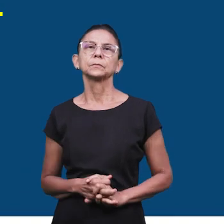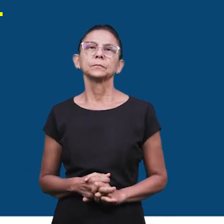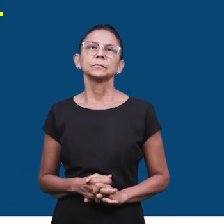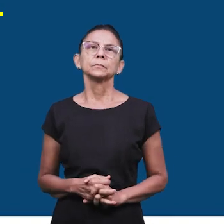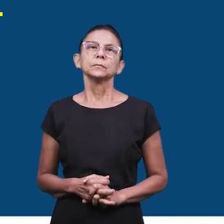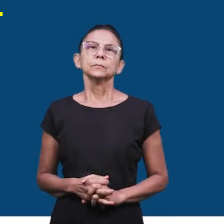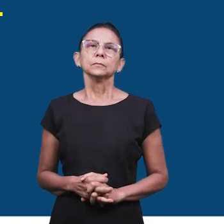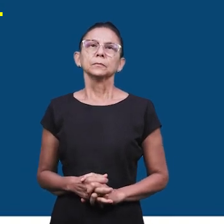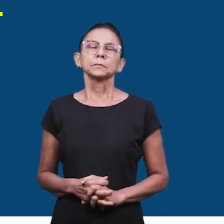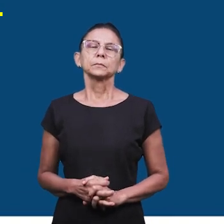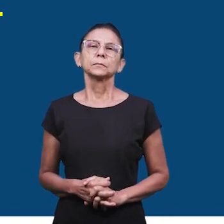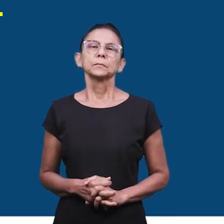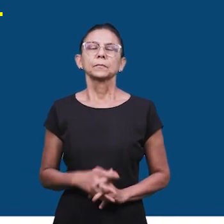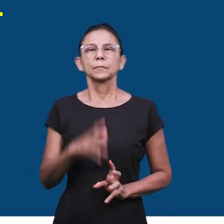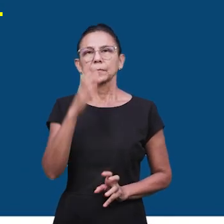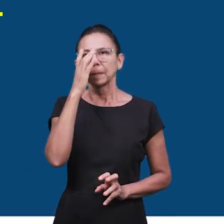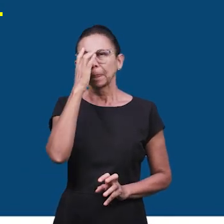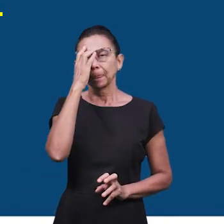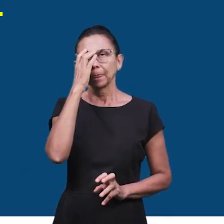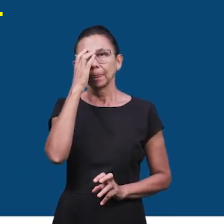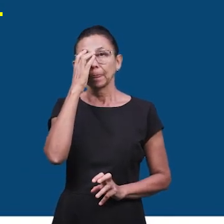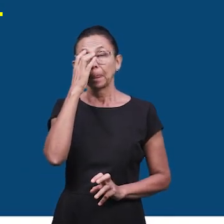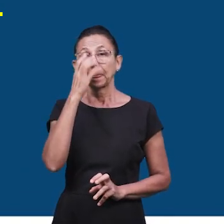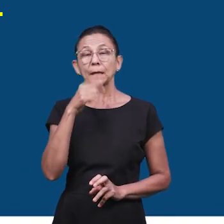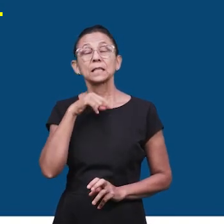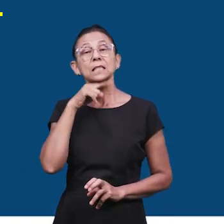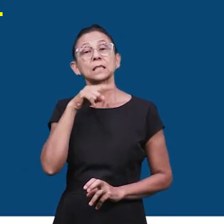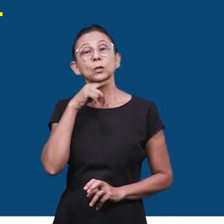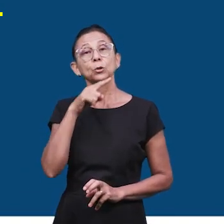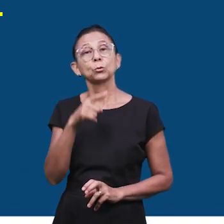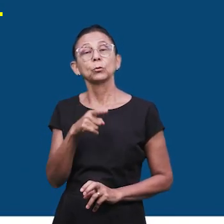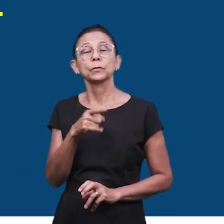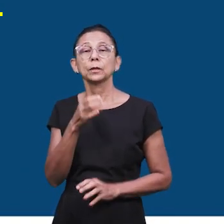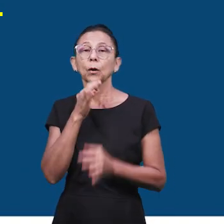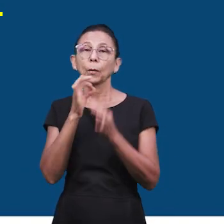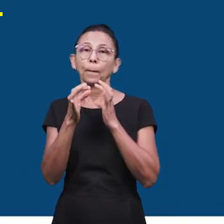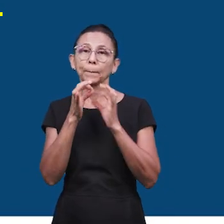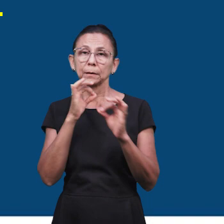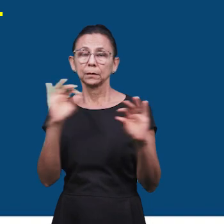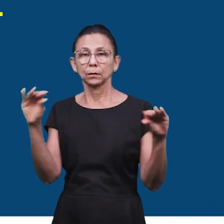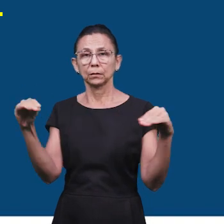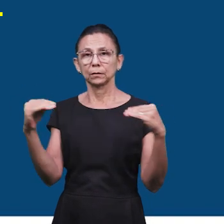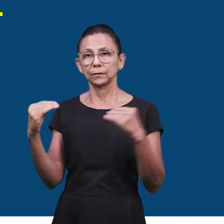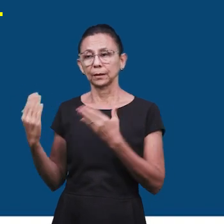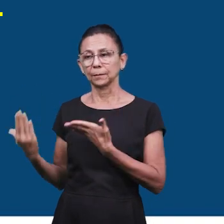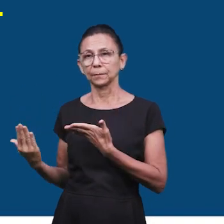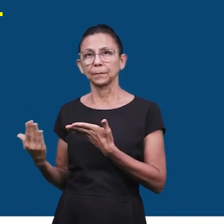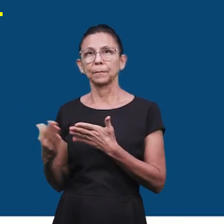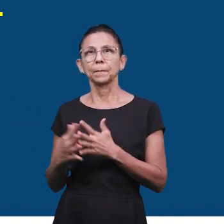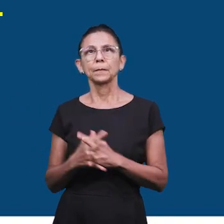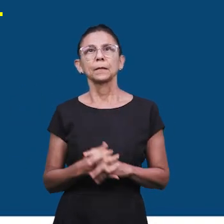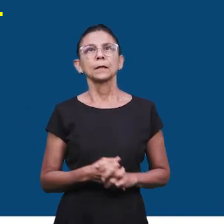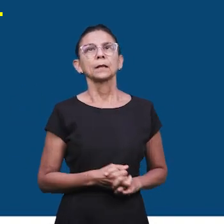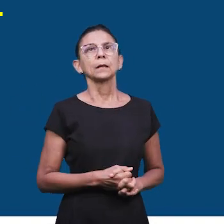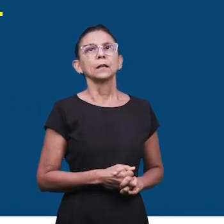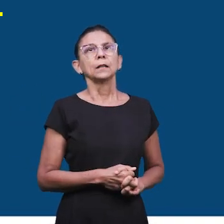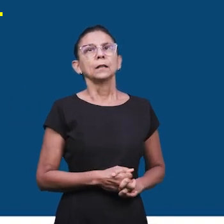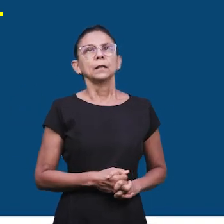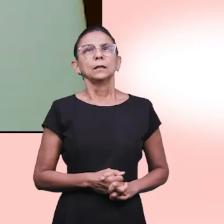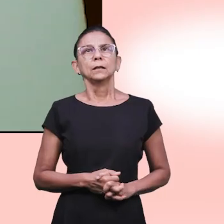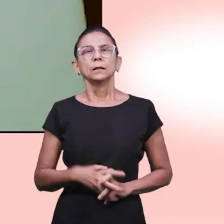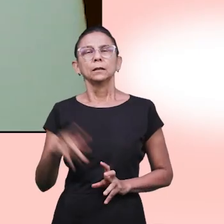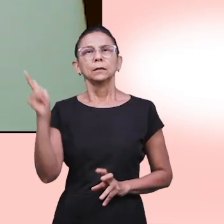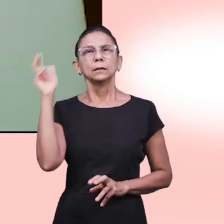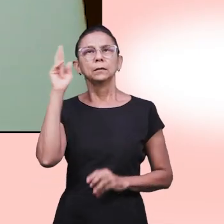acessível no nosso site. E nós temos aqui o nosso e-mail também, para alguma dúvida e alguma sugestão que os irmãos queiram enviar para